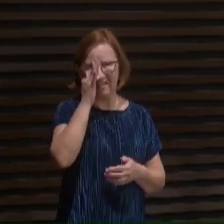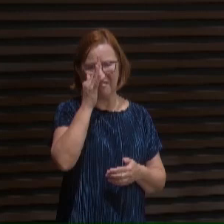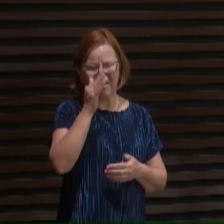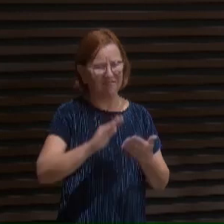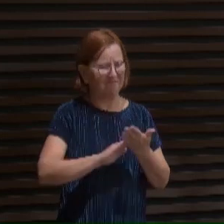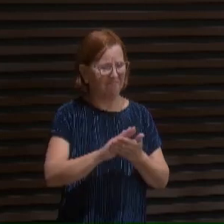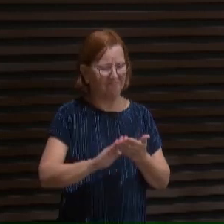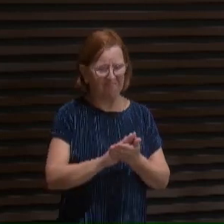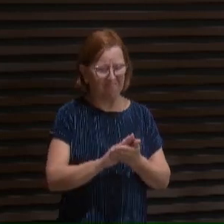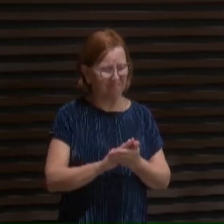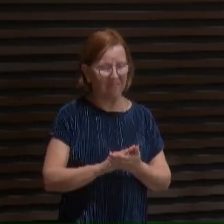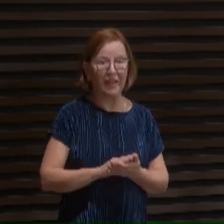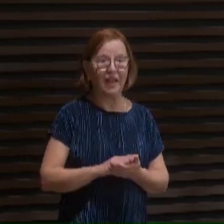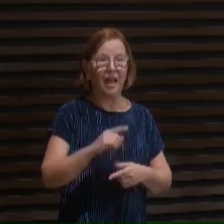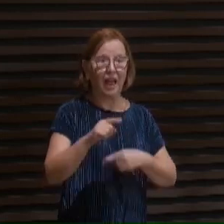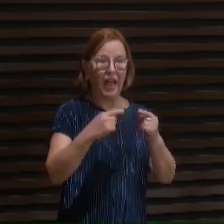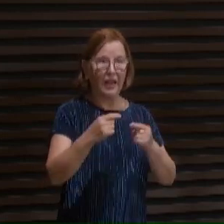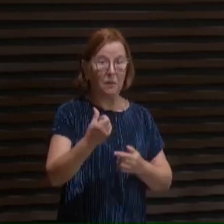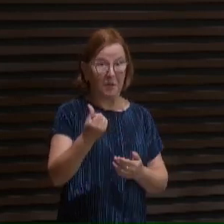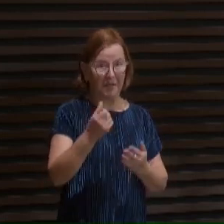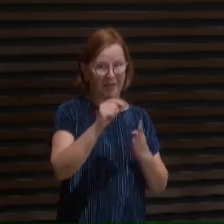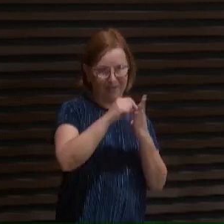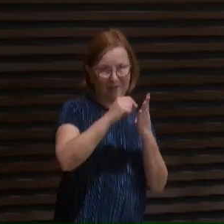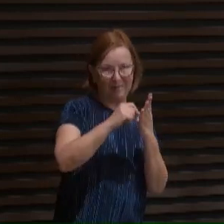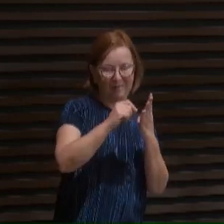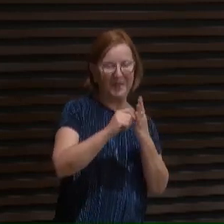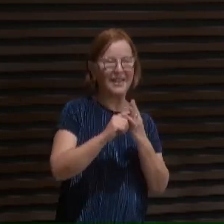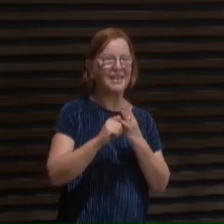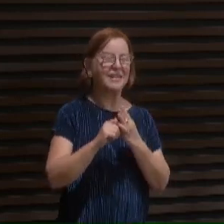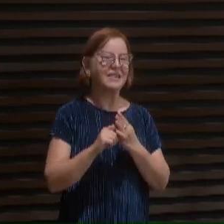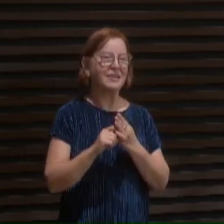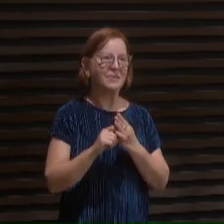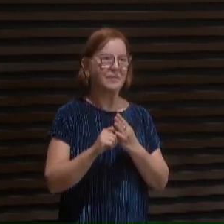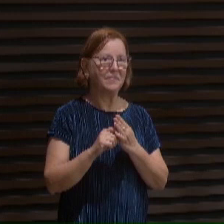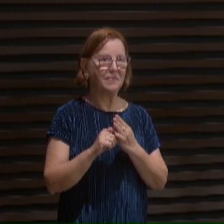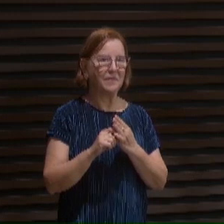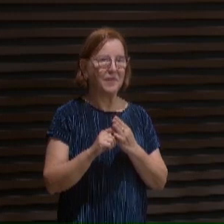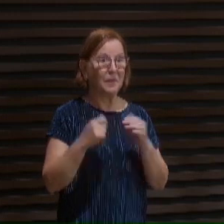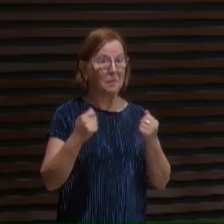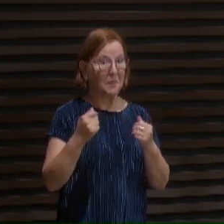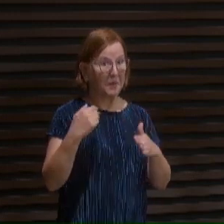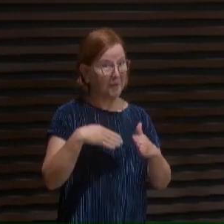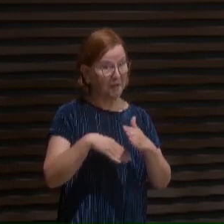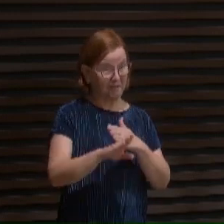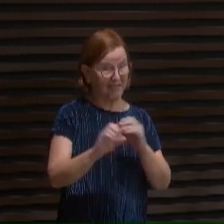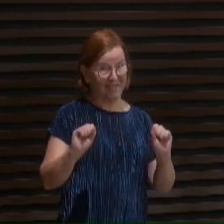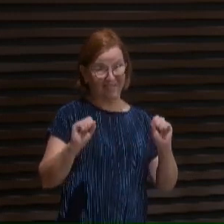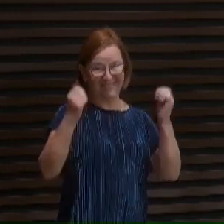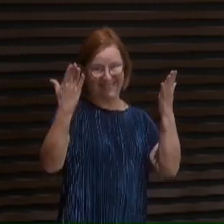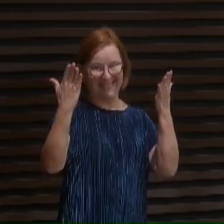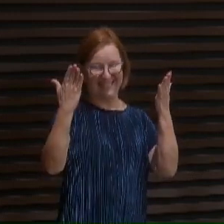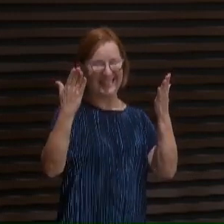meses chegaram e tinha que comparecer lá na